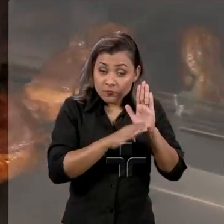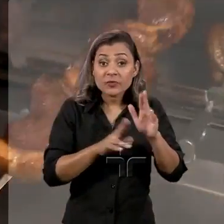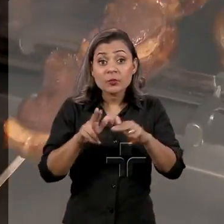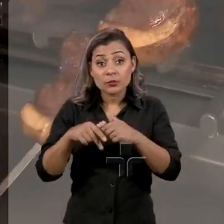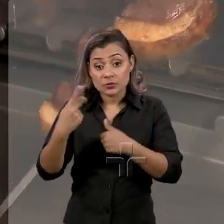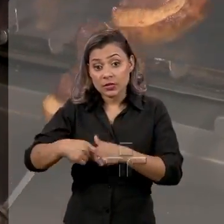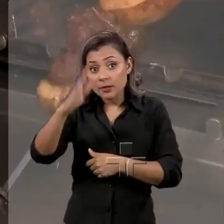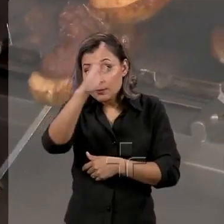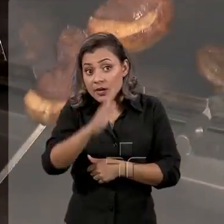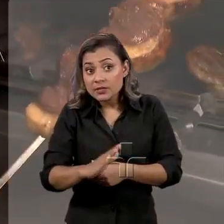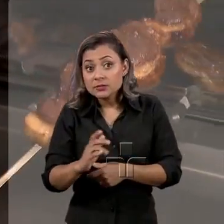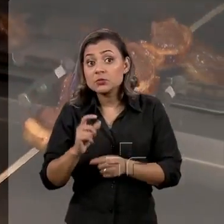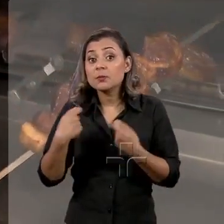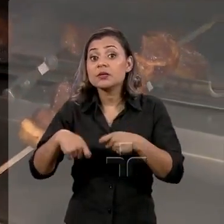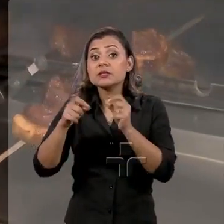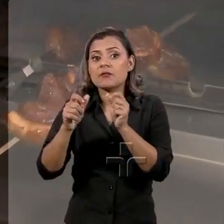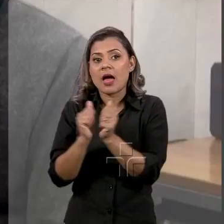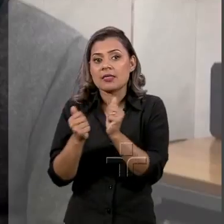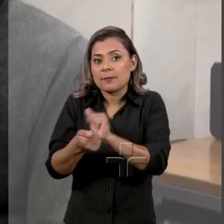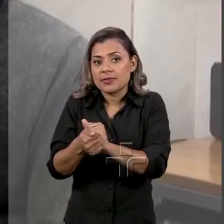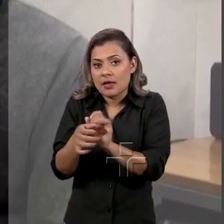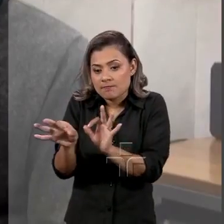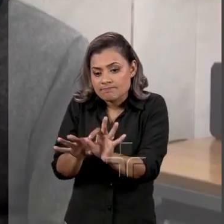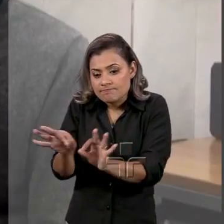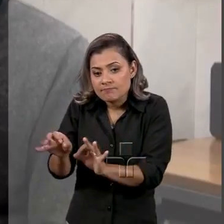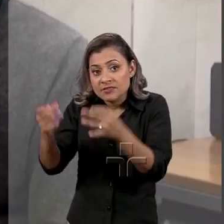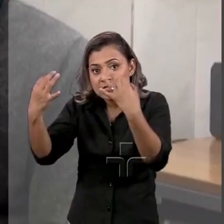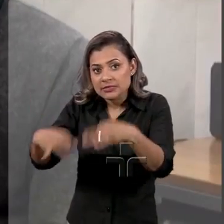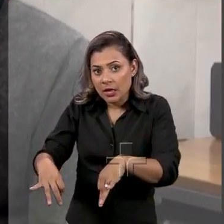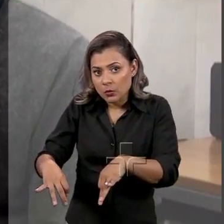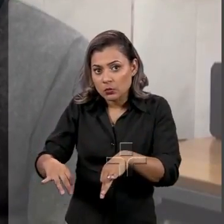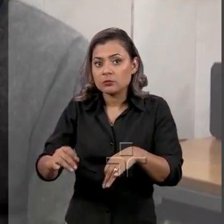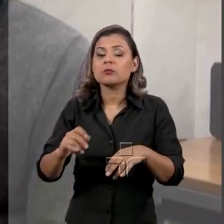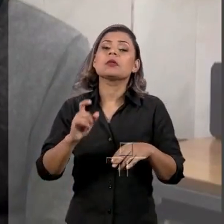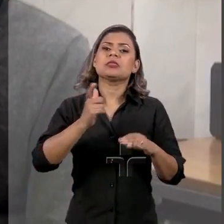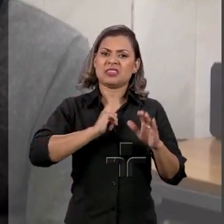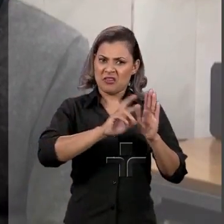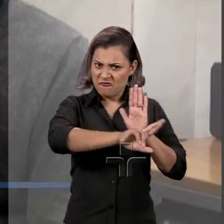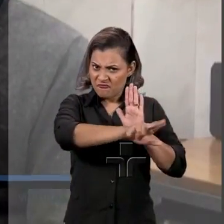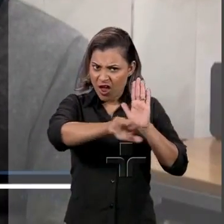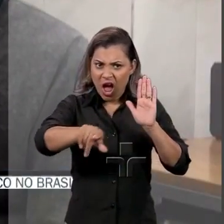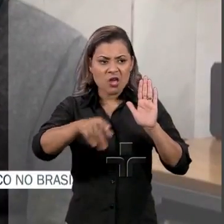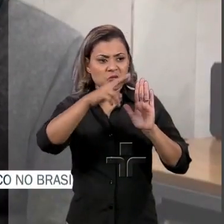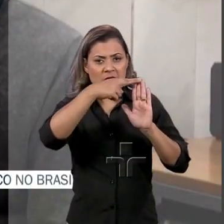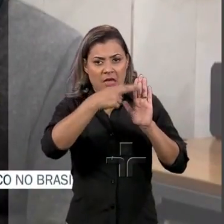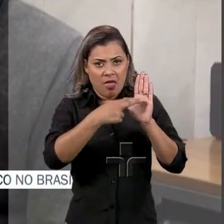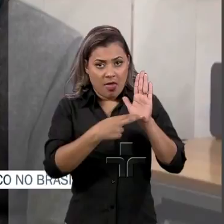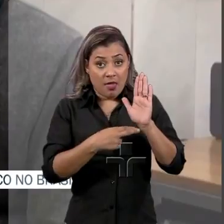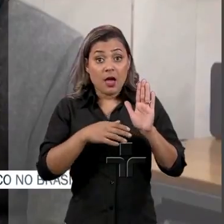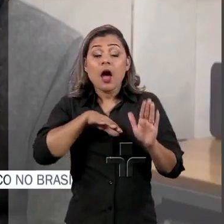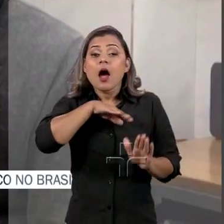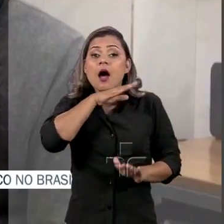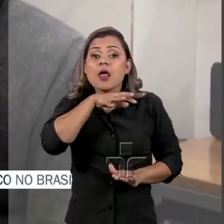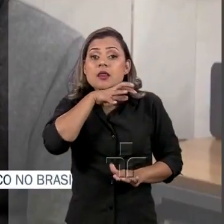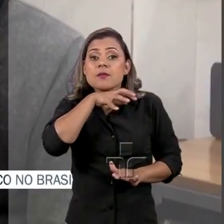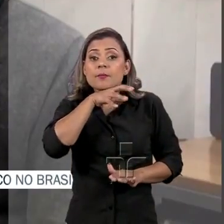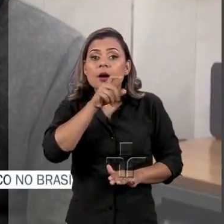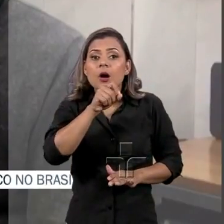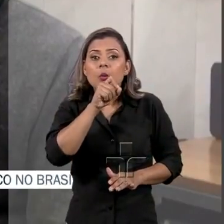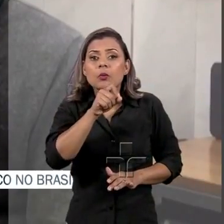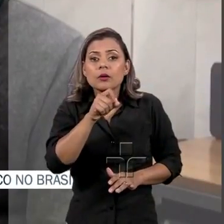aqui no Brasil precisaram se adaptar. Vários requisitos, entre tais, o animal deve ser